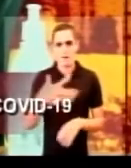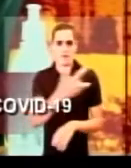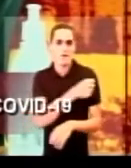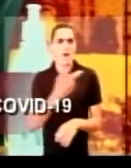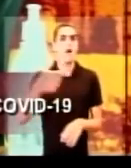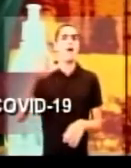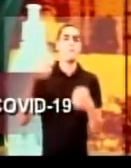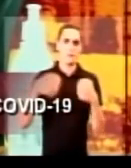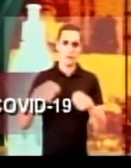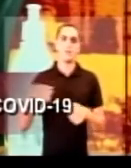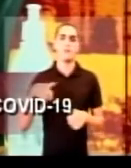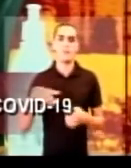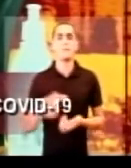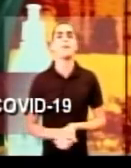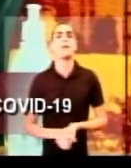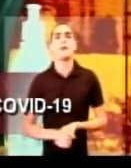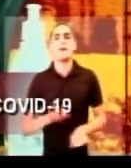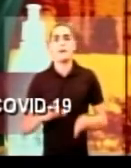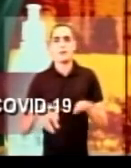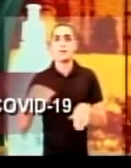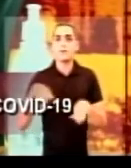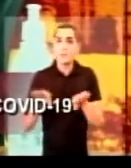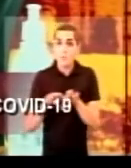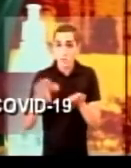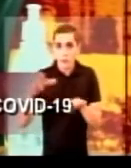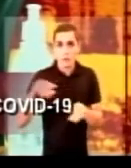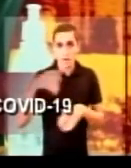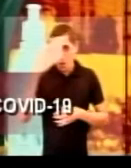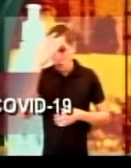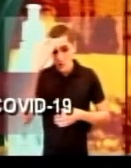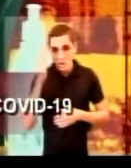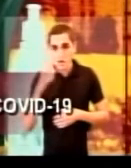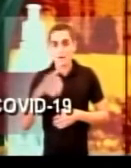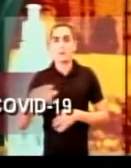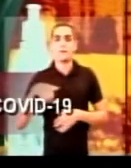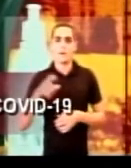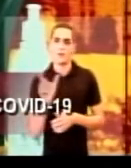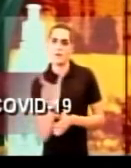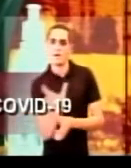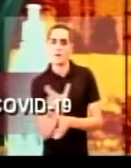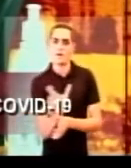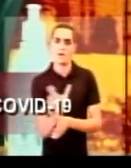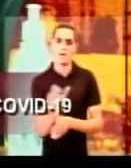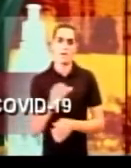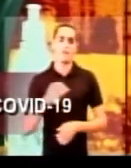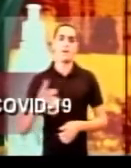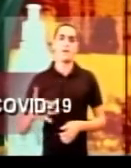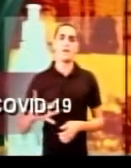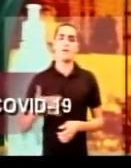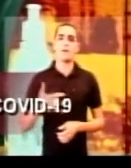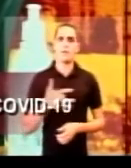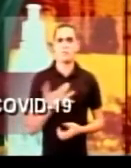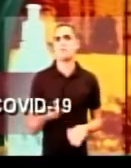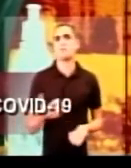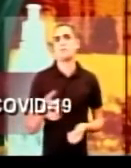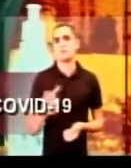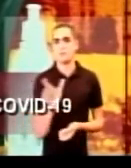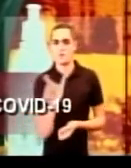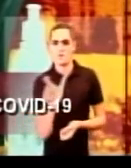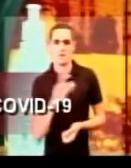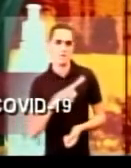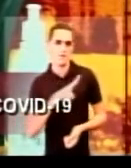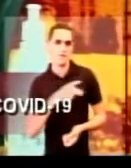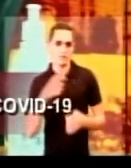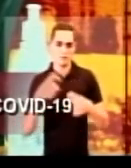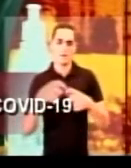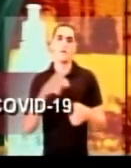pessoas que possuem plano privado de saúde, elas precisam ter o cartão nacional de saúde, isso é uma exigência. Provavelmente você tem, e através